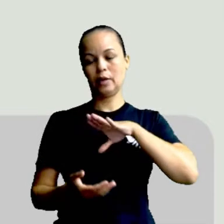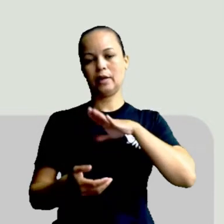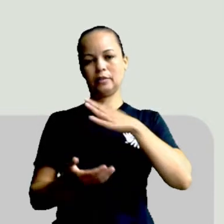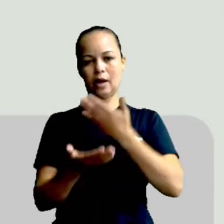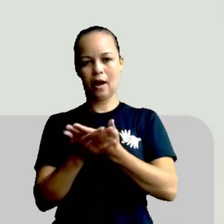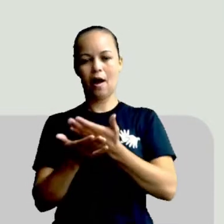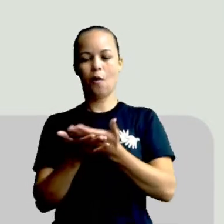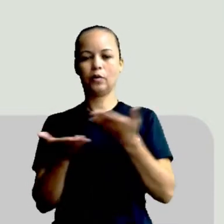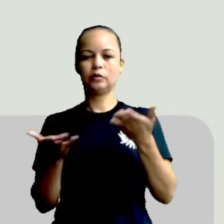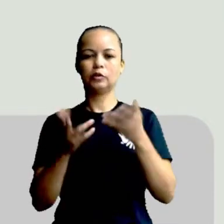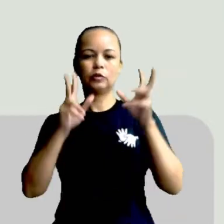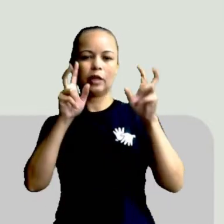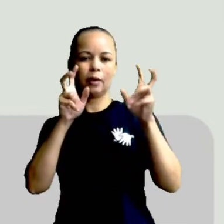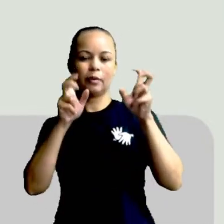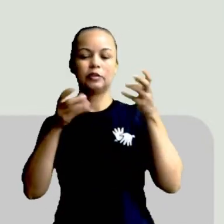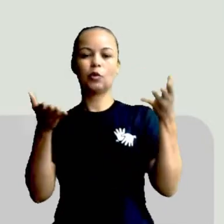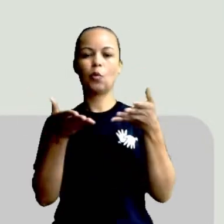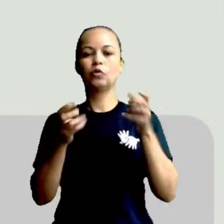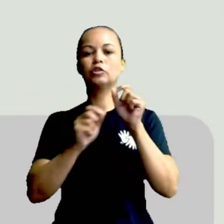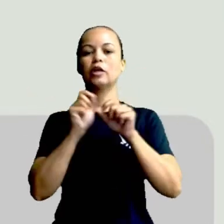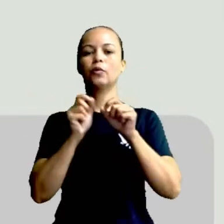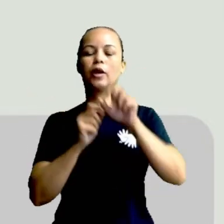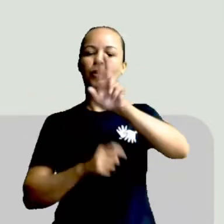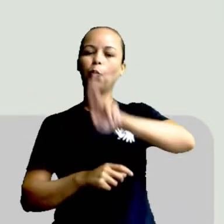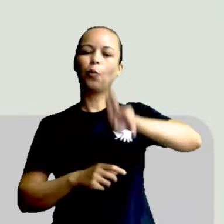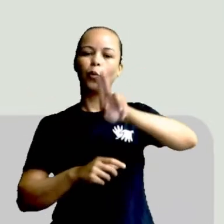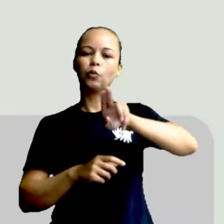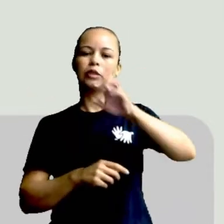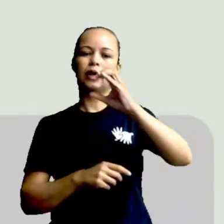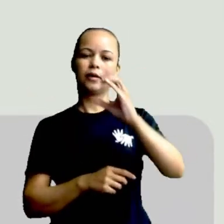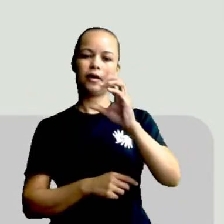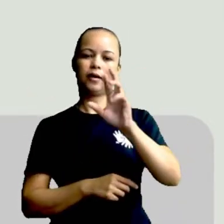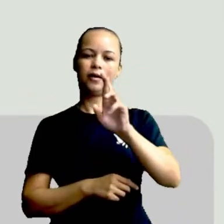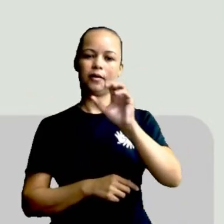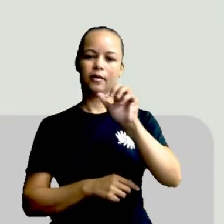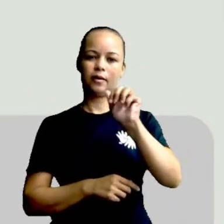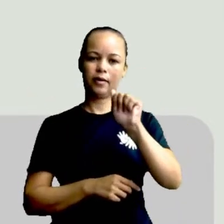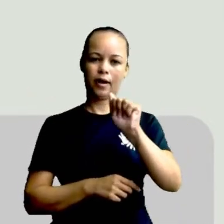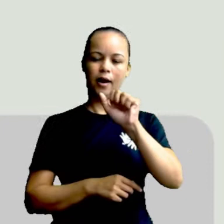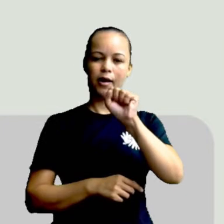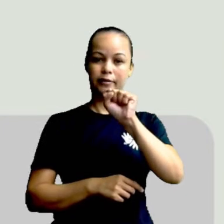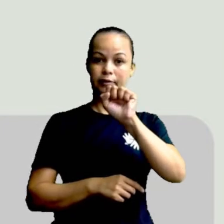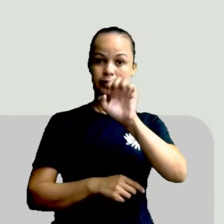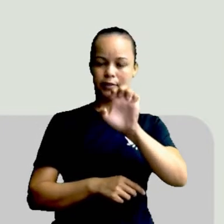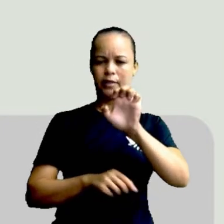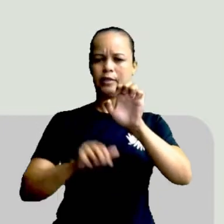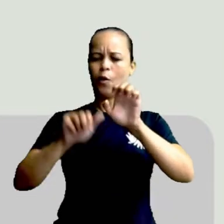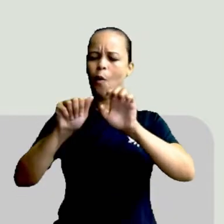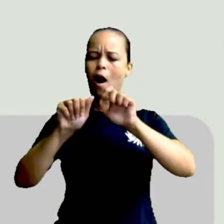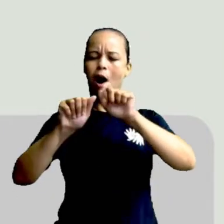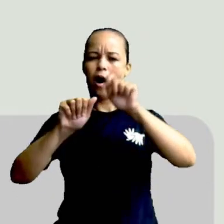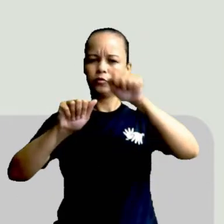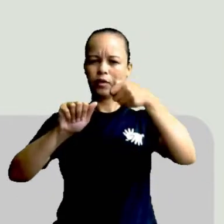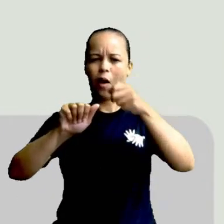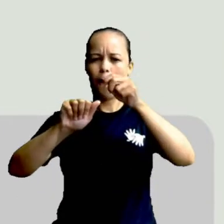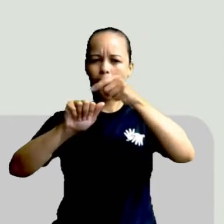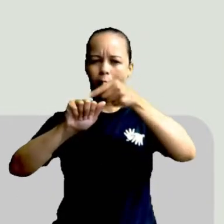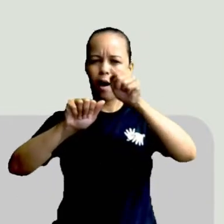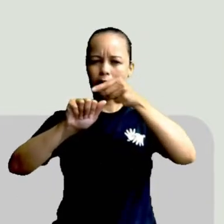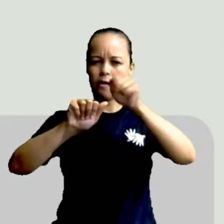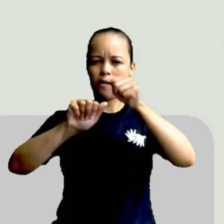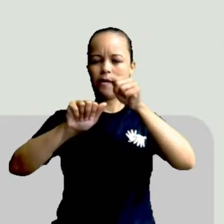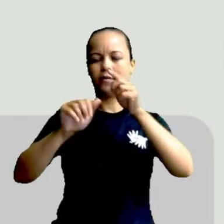e o tema de hoje é o uso da crase isso mesmo a crazy né que aí a vilã para muitos na hora